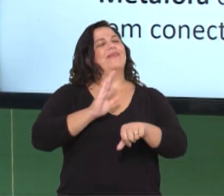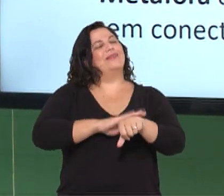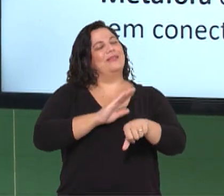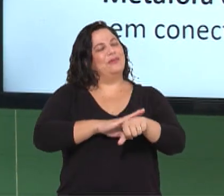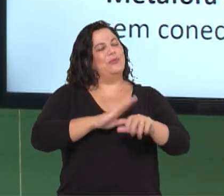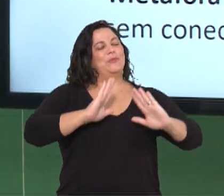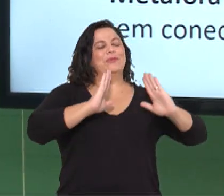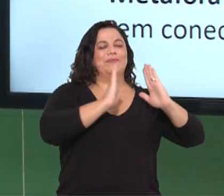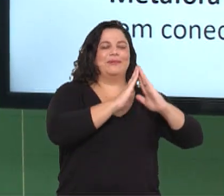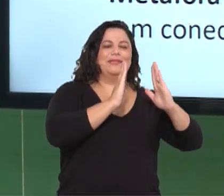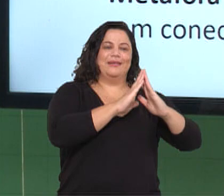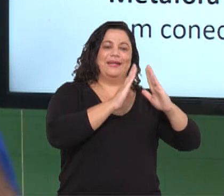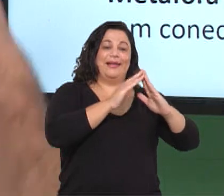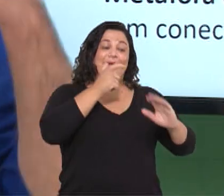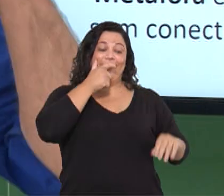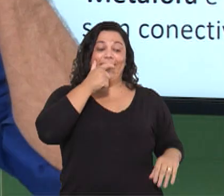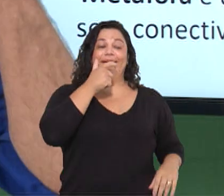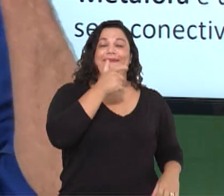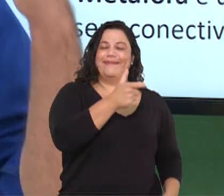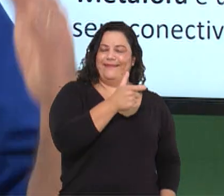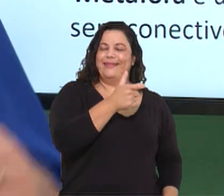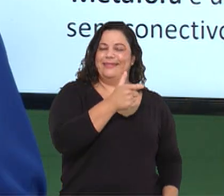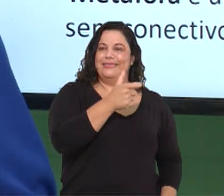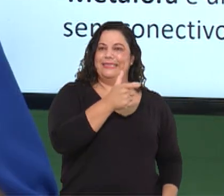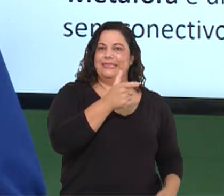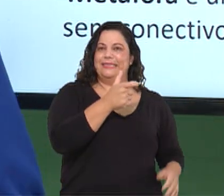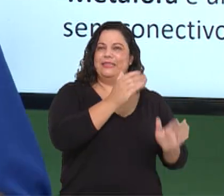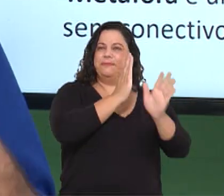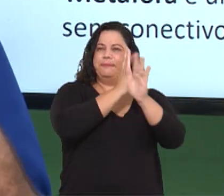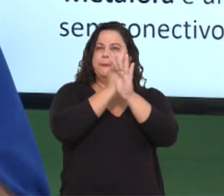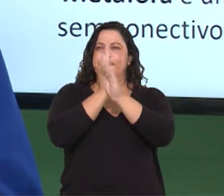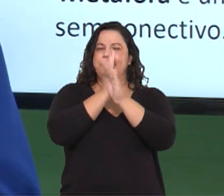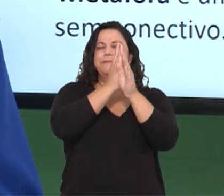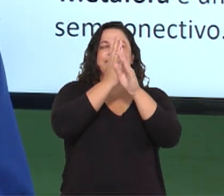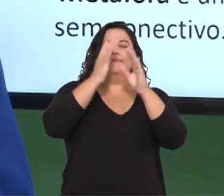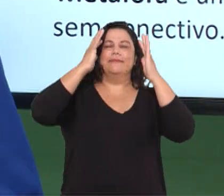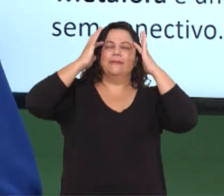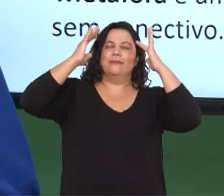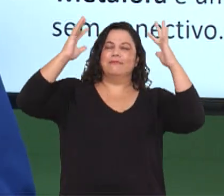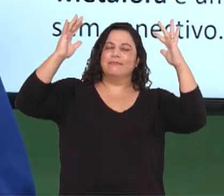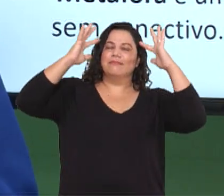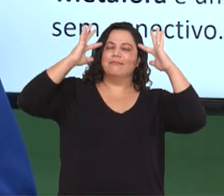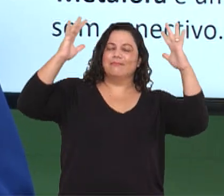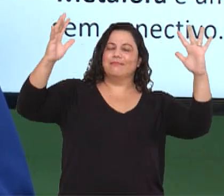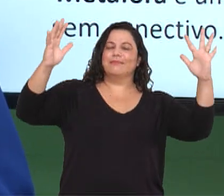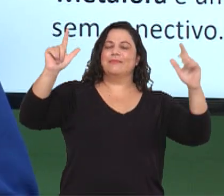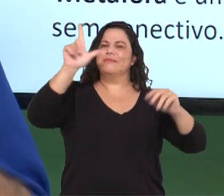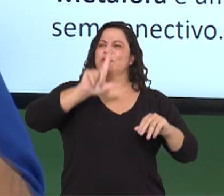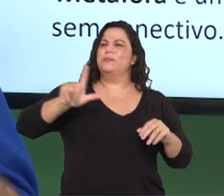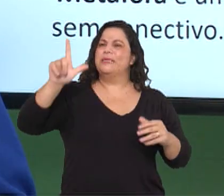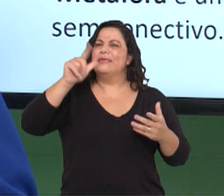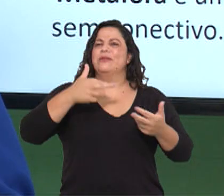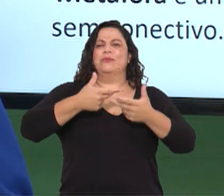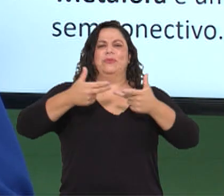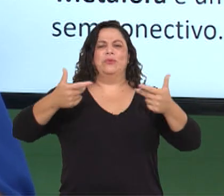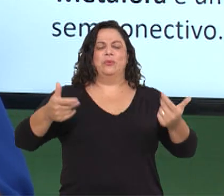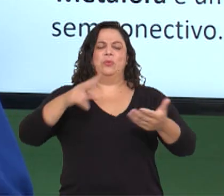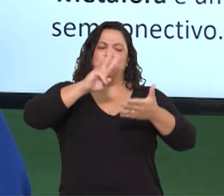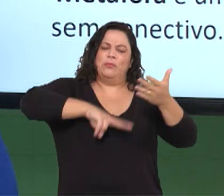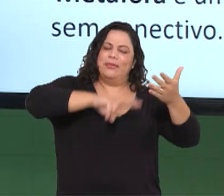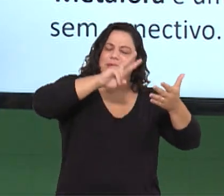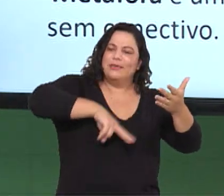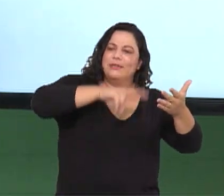casa, é interessante que a gente distraia um pouco a nossa mente com alguma literatura. Se você gosta